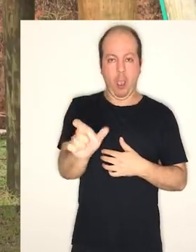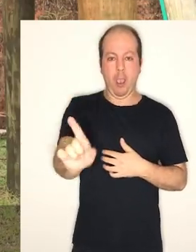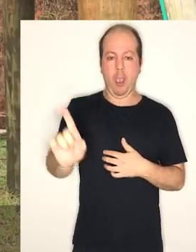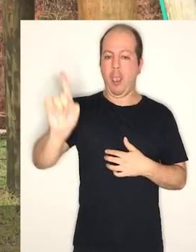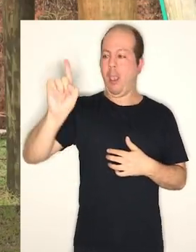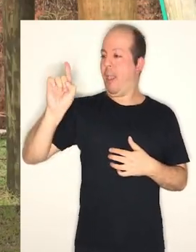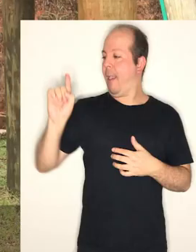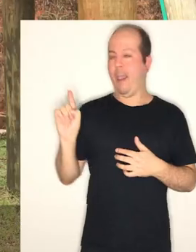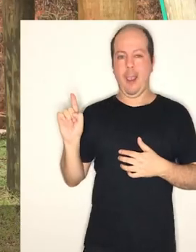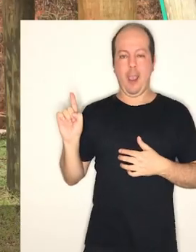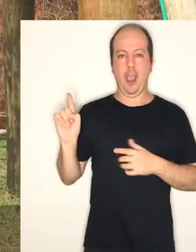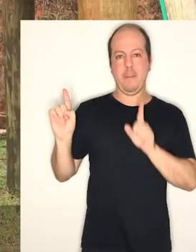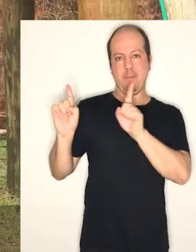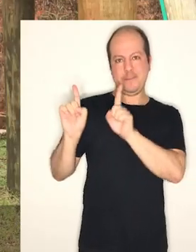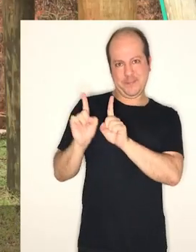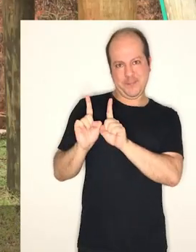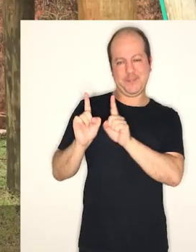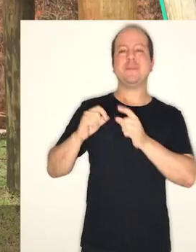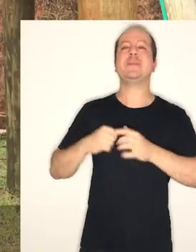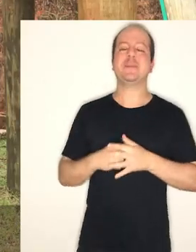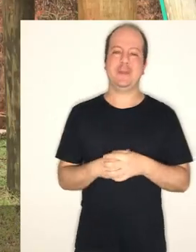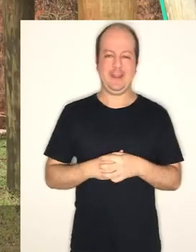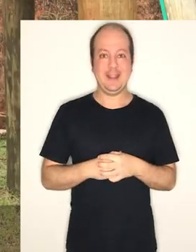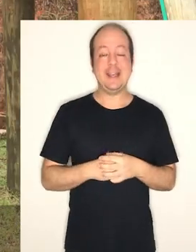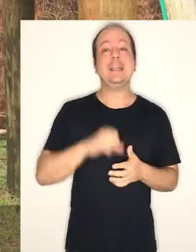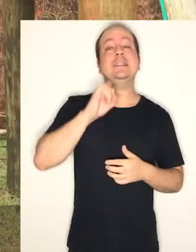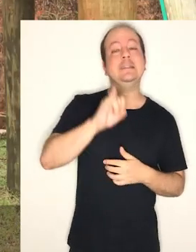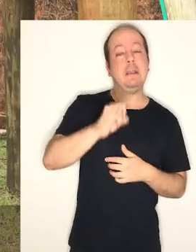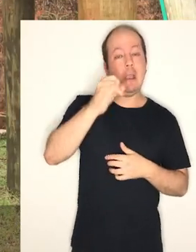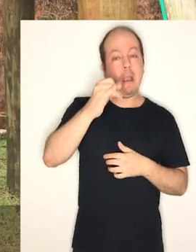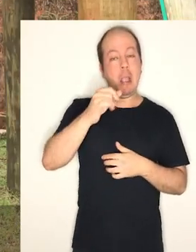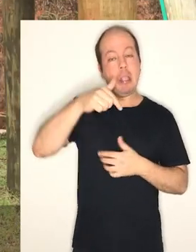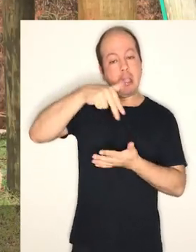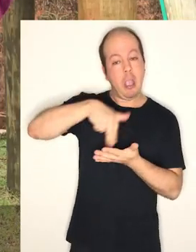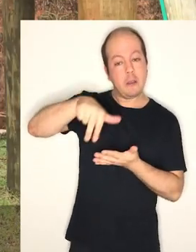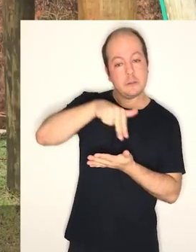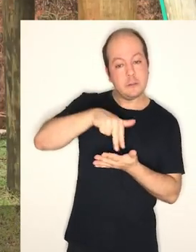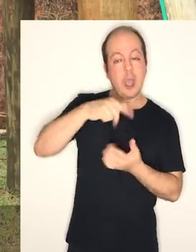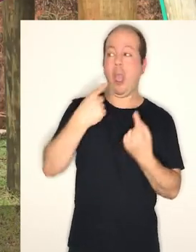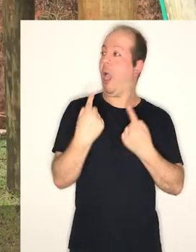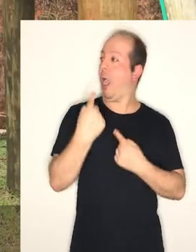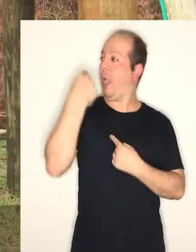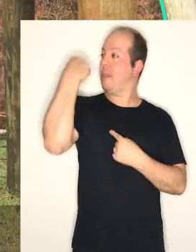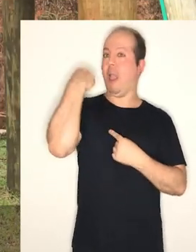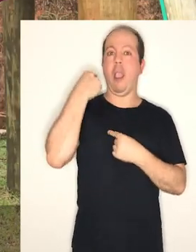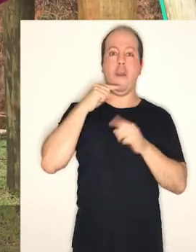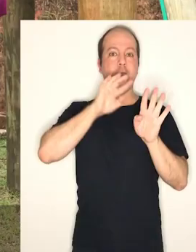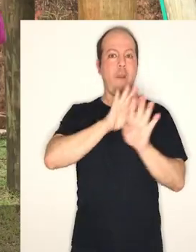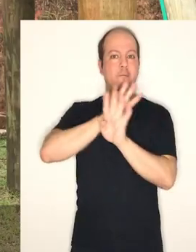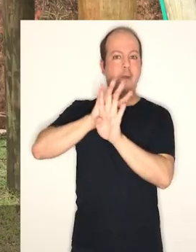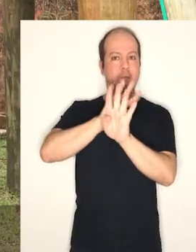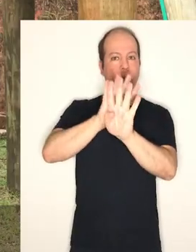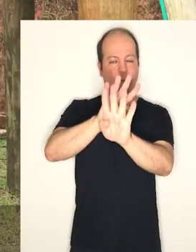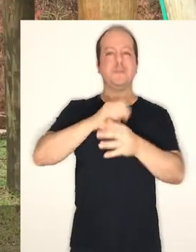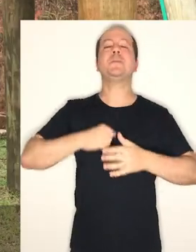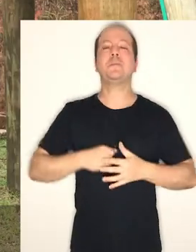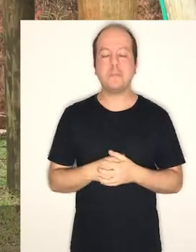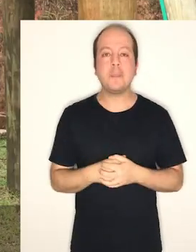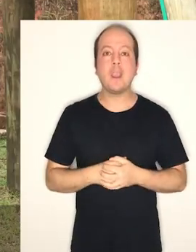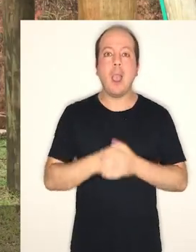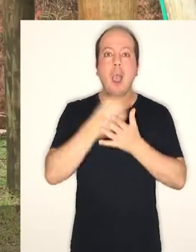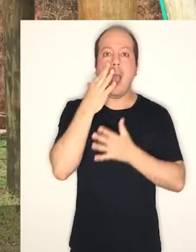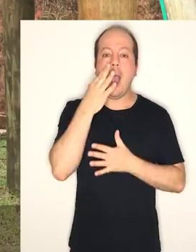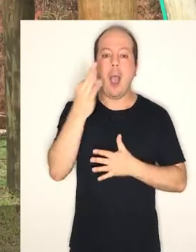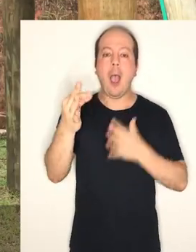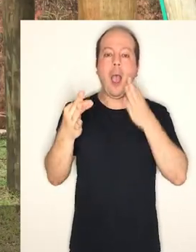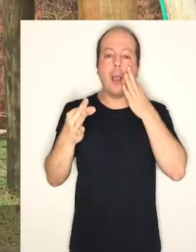e ficar ao ladinho dele ou dela. Quem mais for dançar é só seguir atrás na fila. Agora